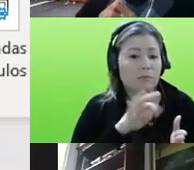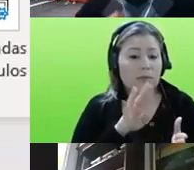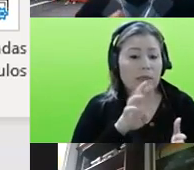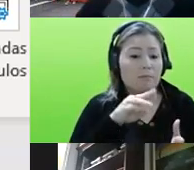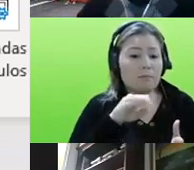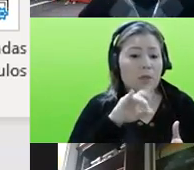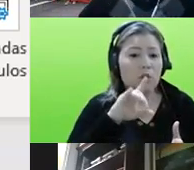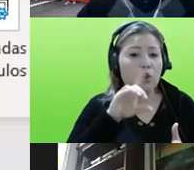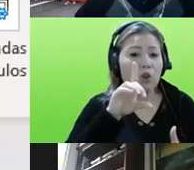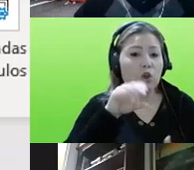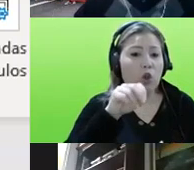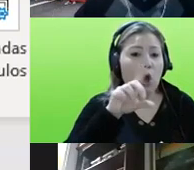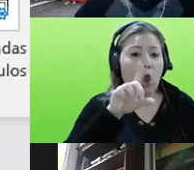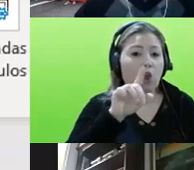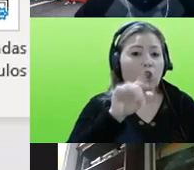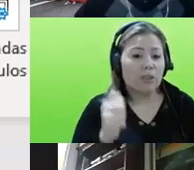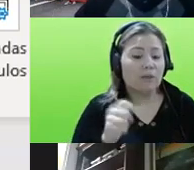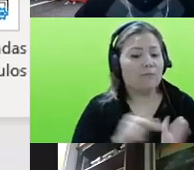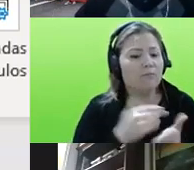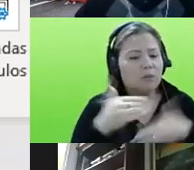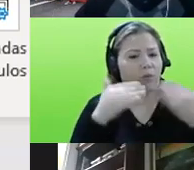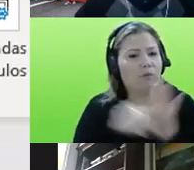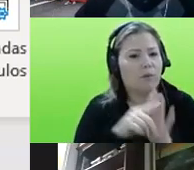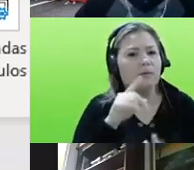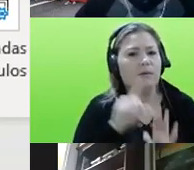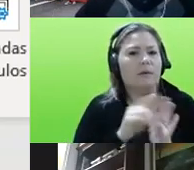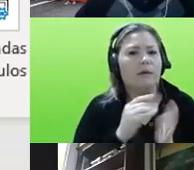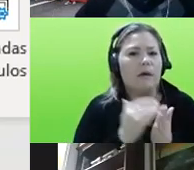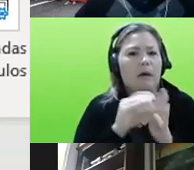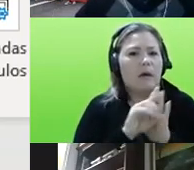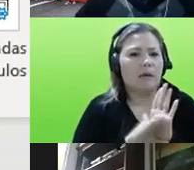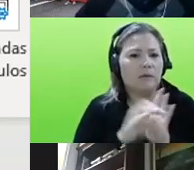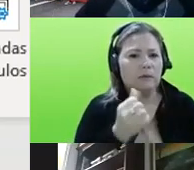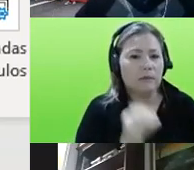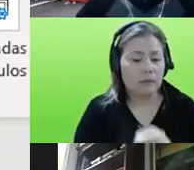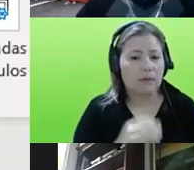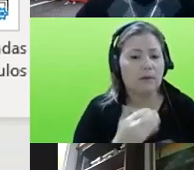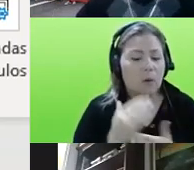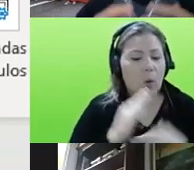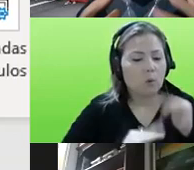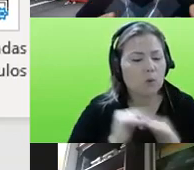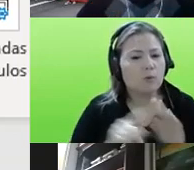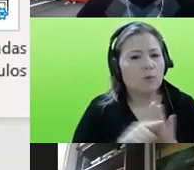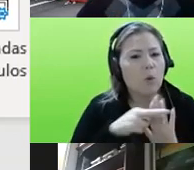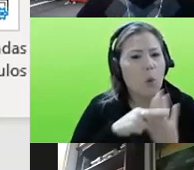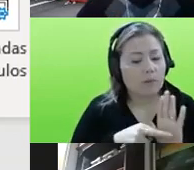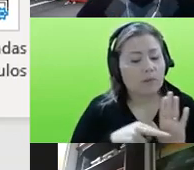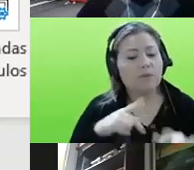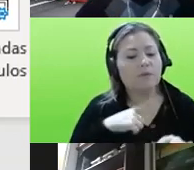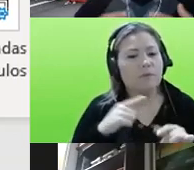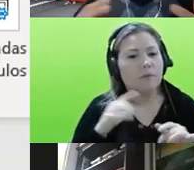que ele começa com a ideia do agir comunicativo e da reconstrução normativa em